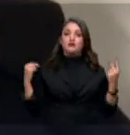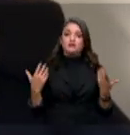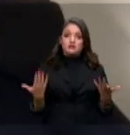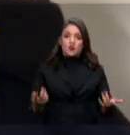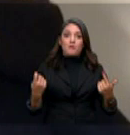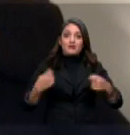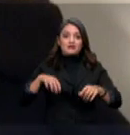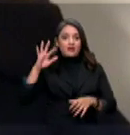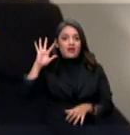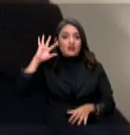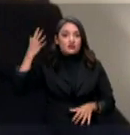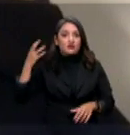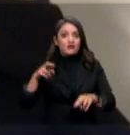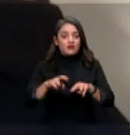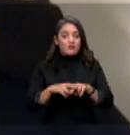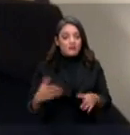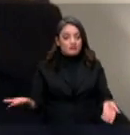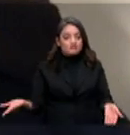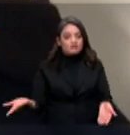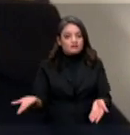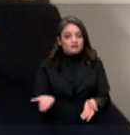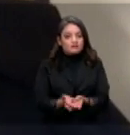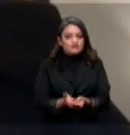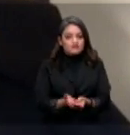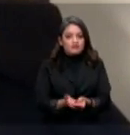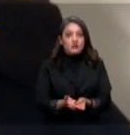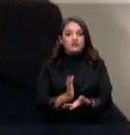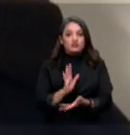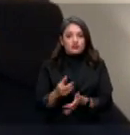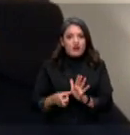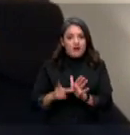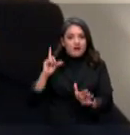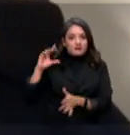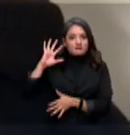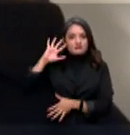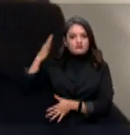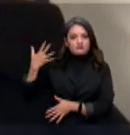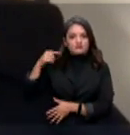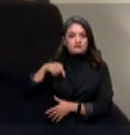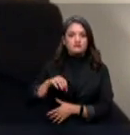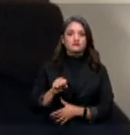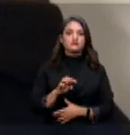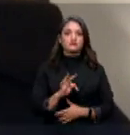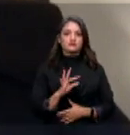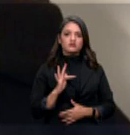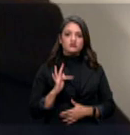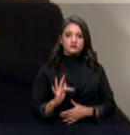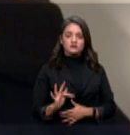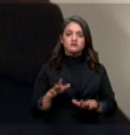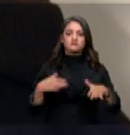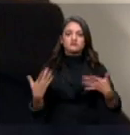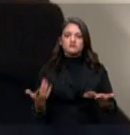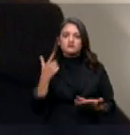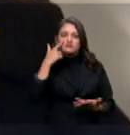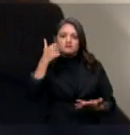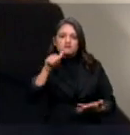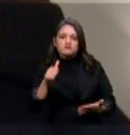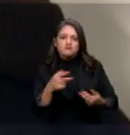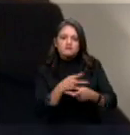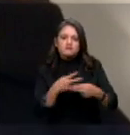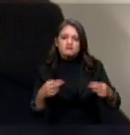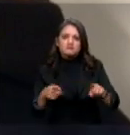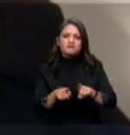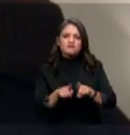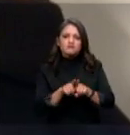resolvida à luz dos precedentes, penso eu, já sedimentados por essa Suprema Corte, ao examinar demandas que